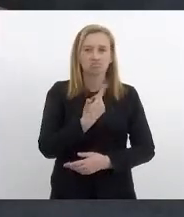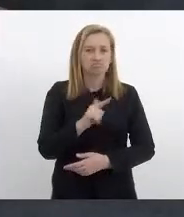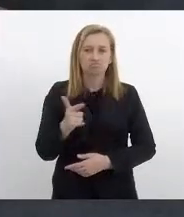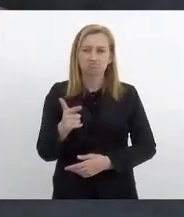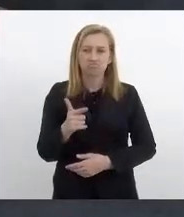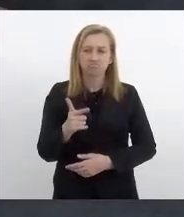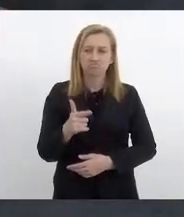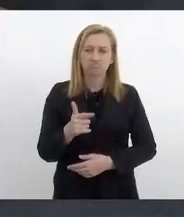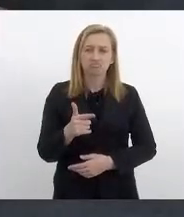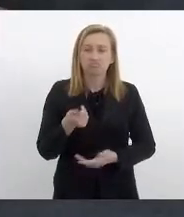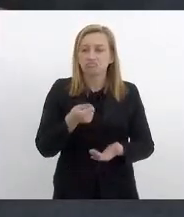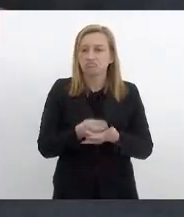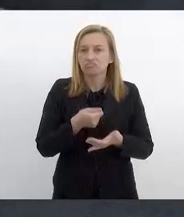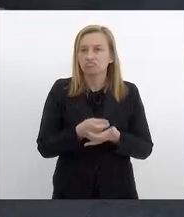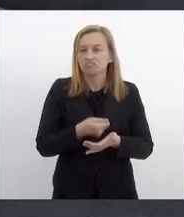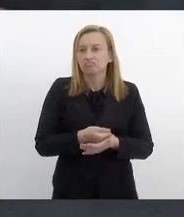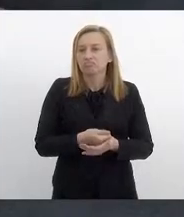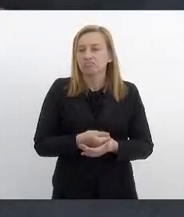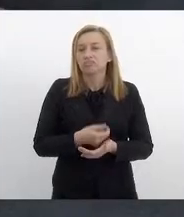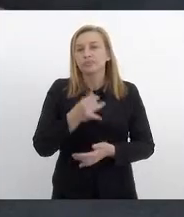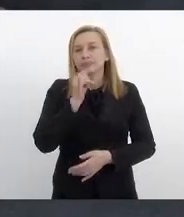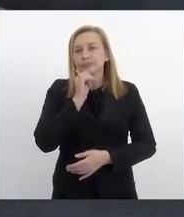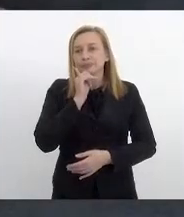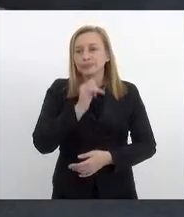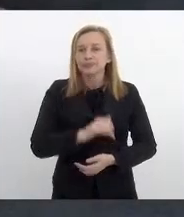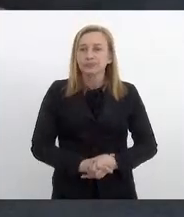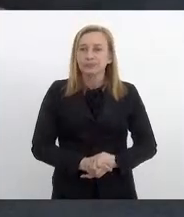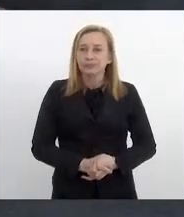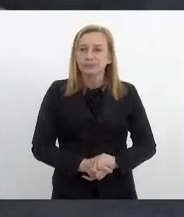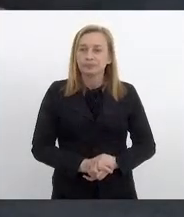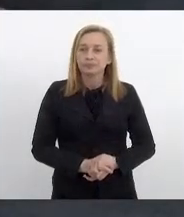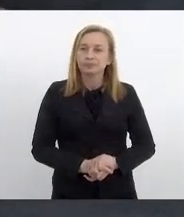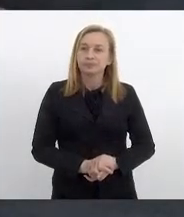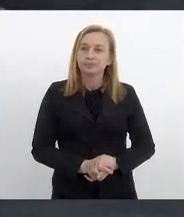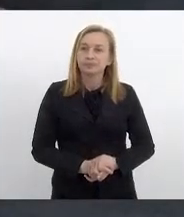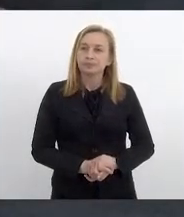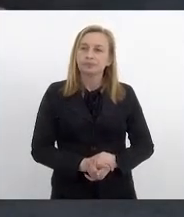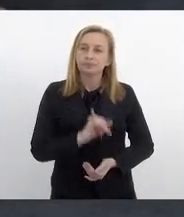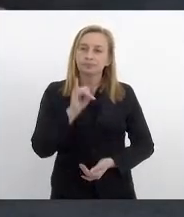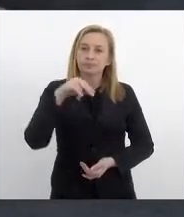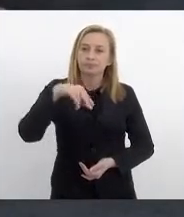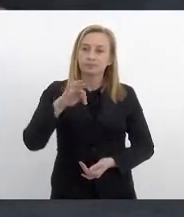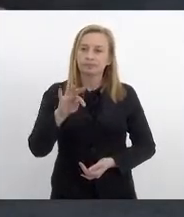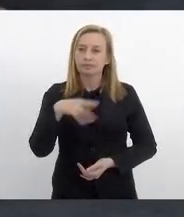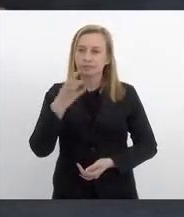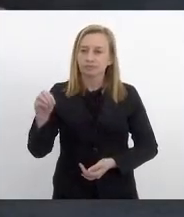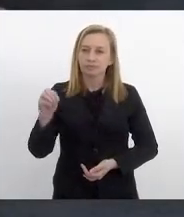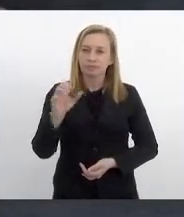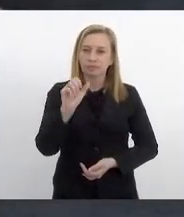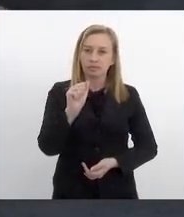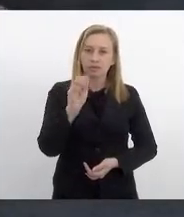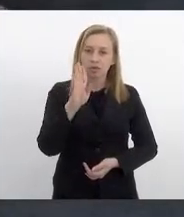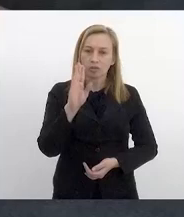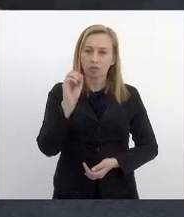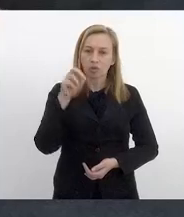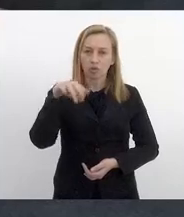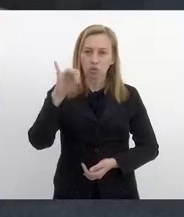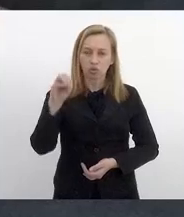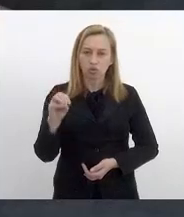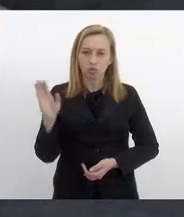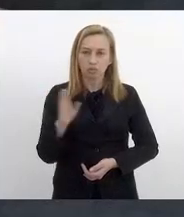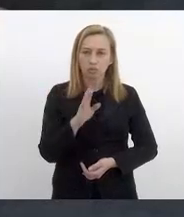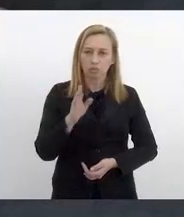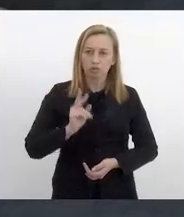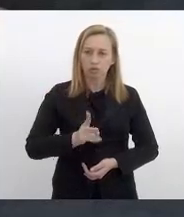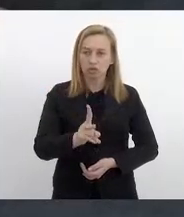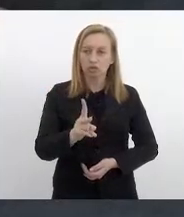não há a exigência, por exemplo, da extinção do abono permanência. Não há